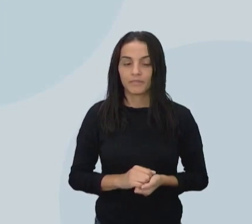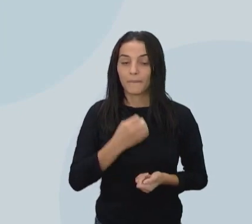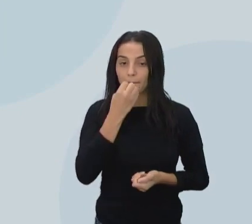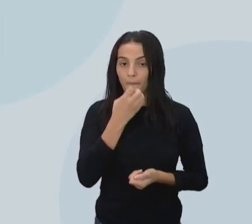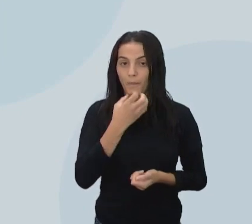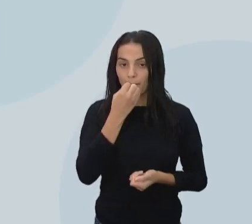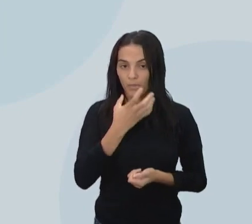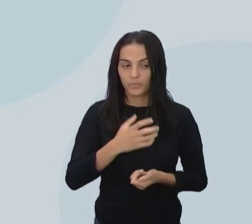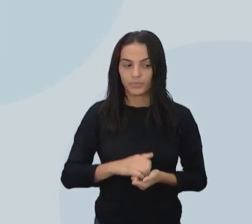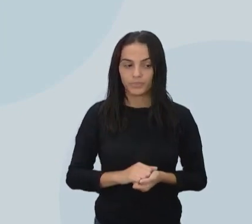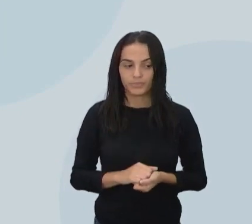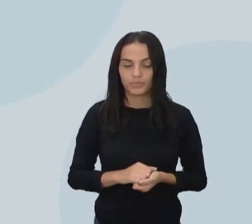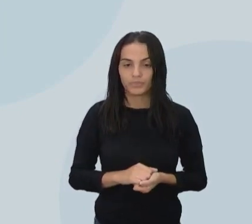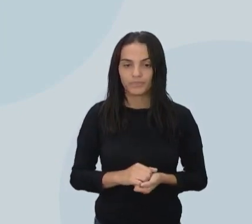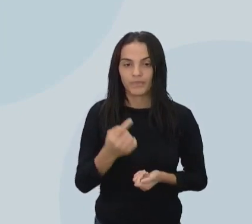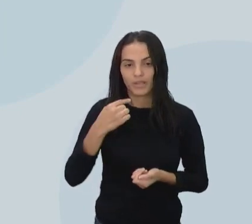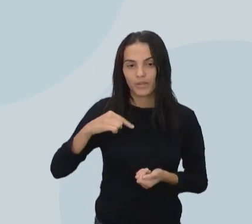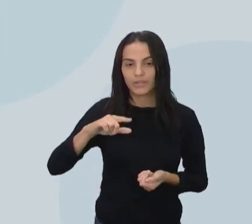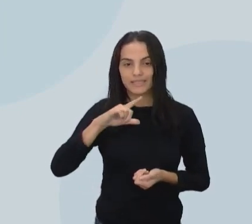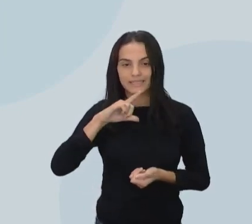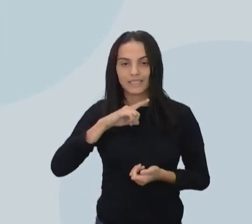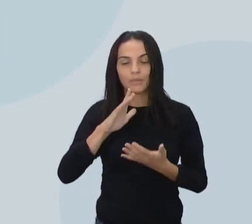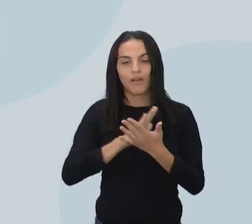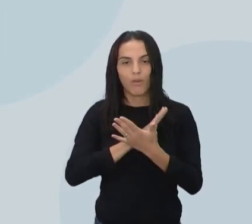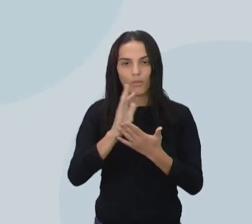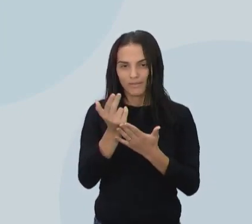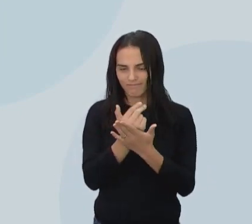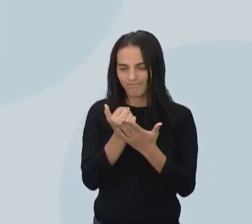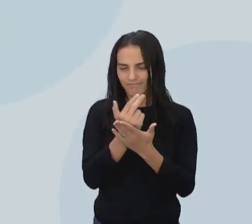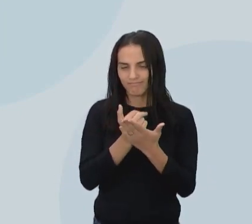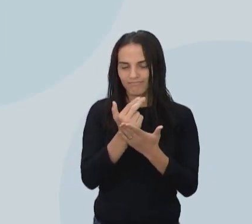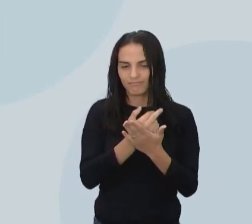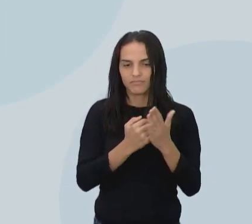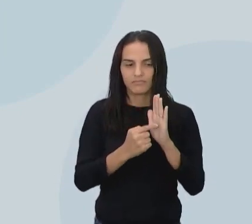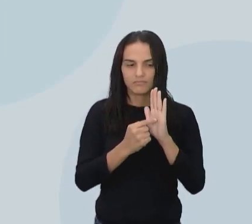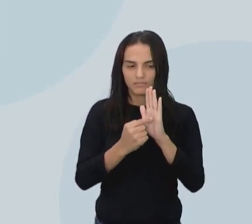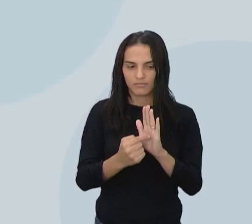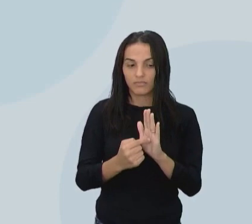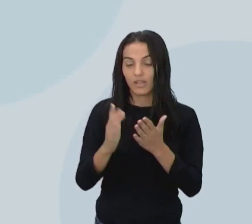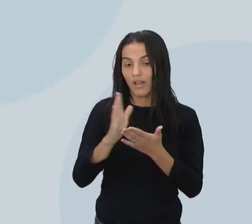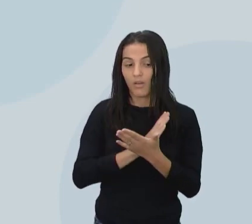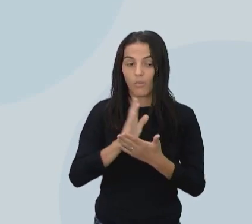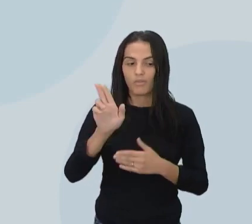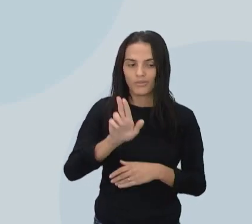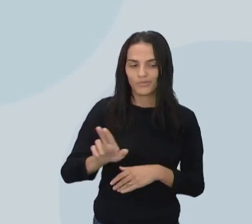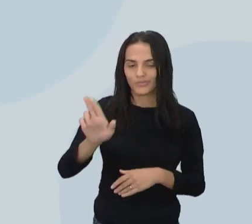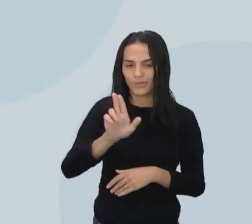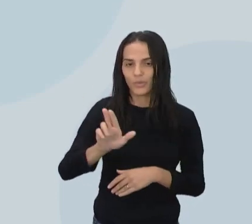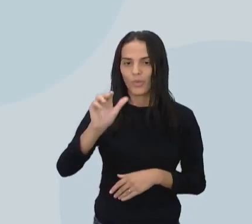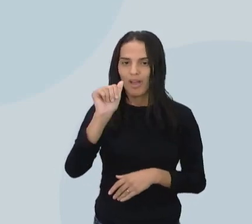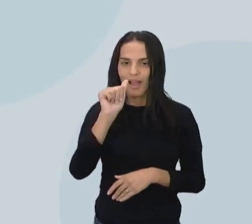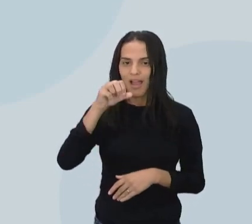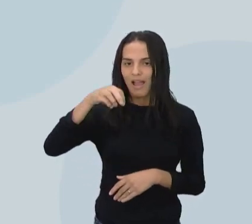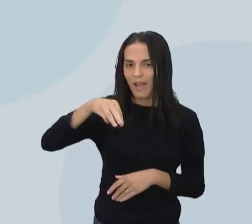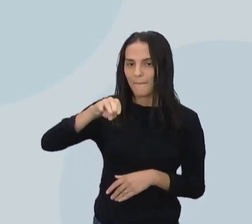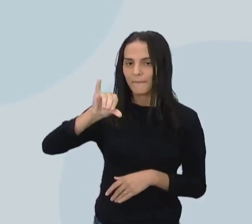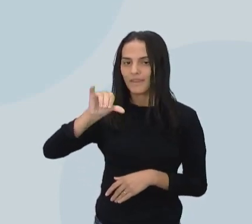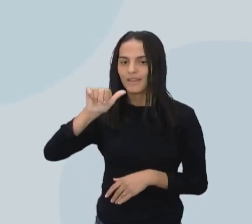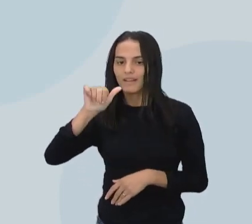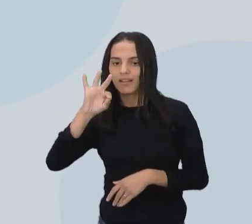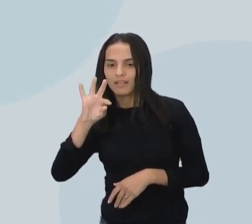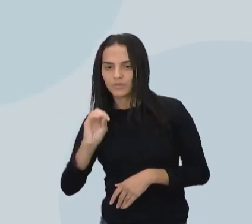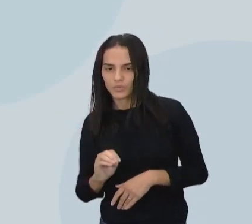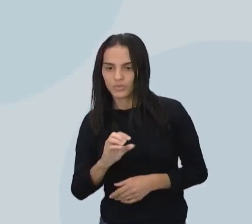Bom, nós temos aí algumas imagens que mostram algumas das utilidades do amianto, né? O que